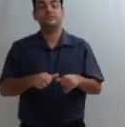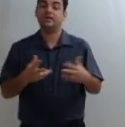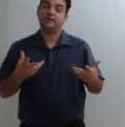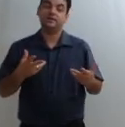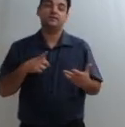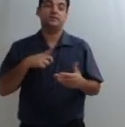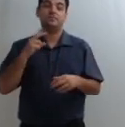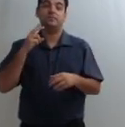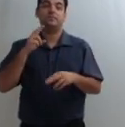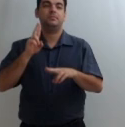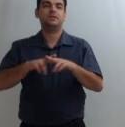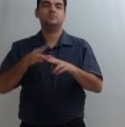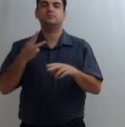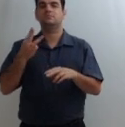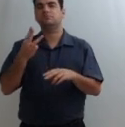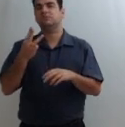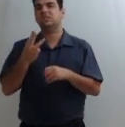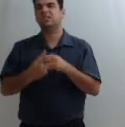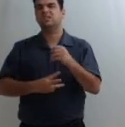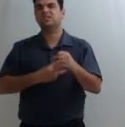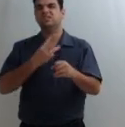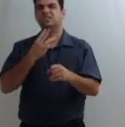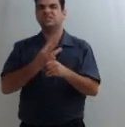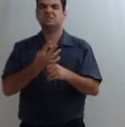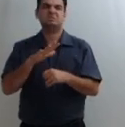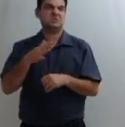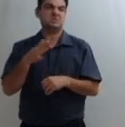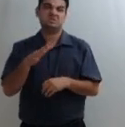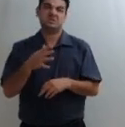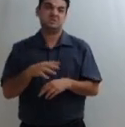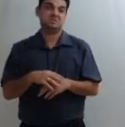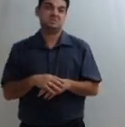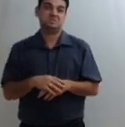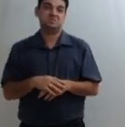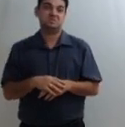e já vai alguns meses, 3 anos e 6 meses, 5 meses,